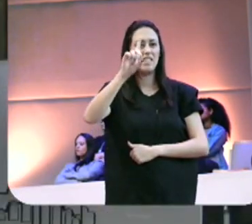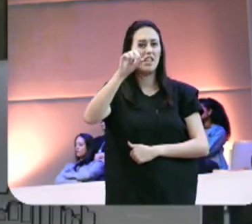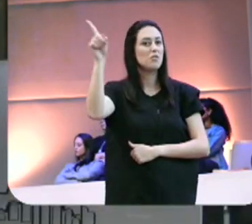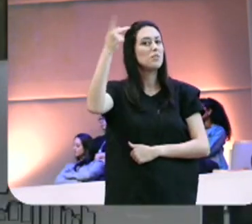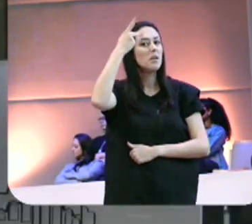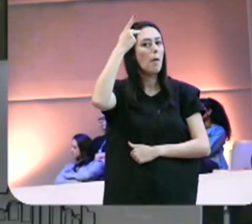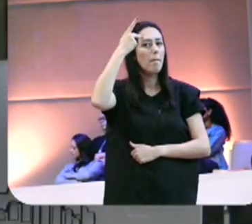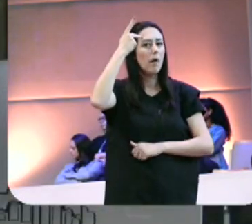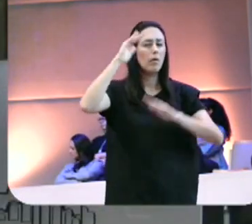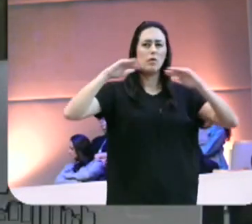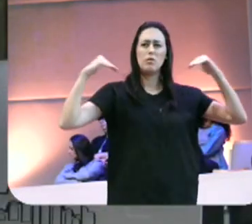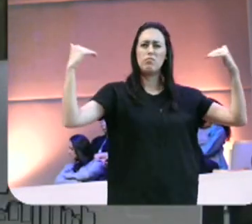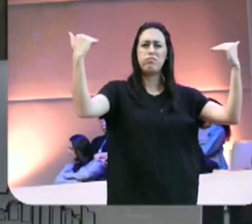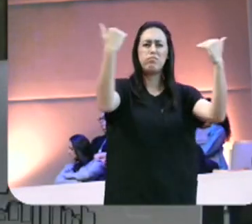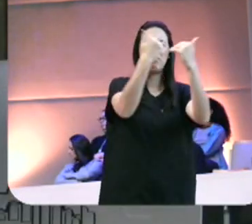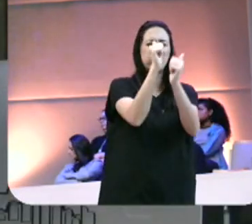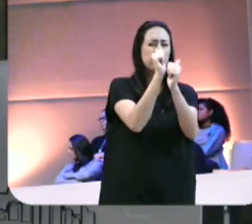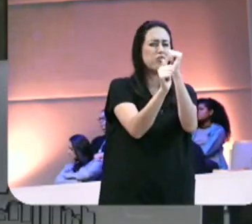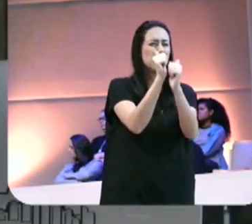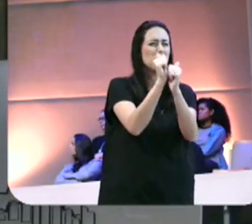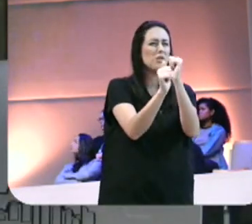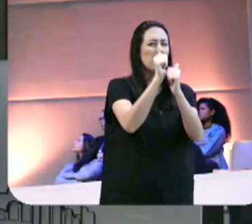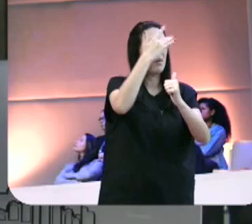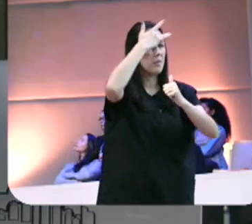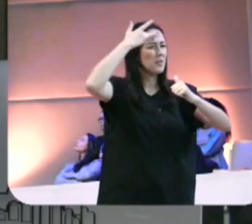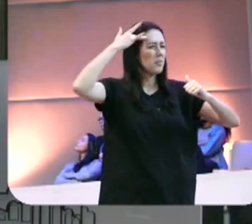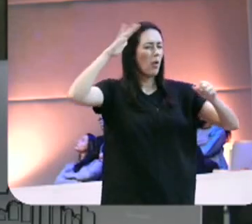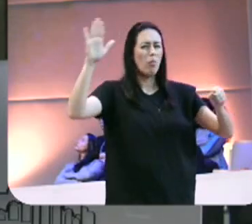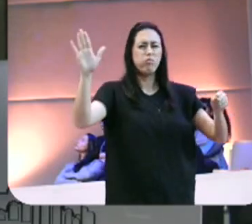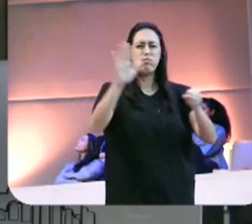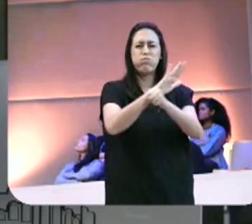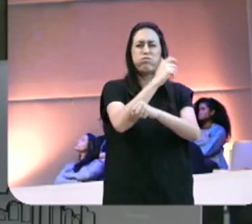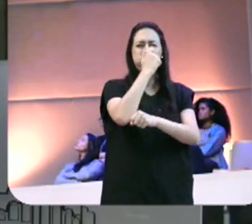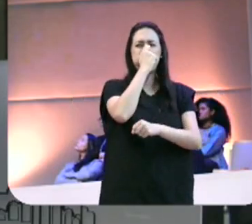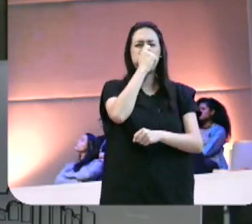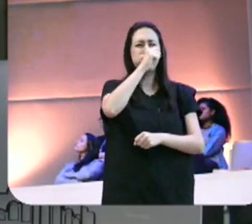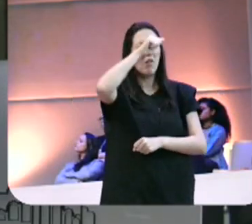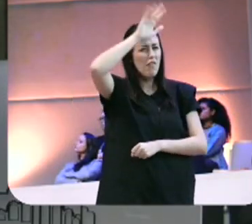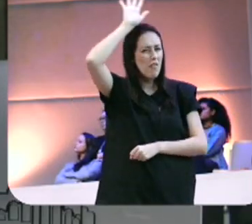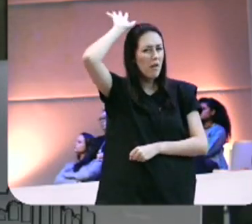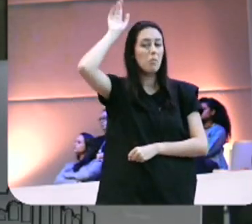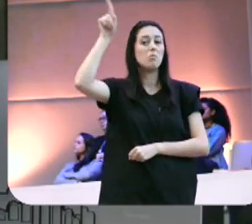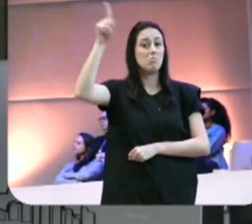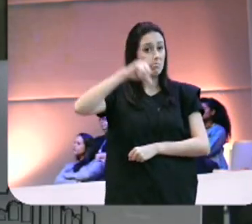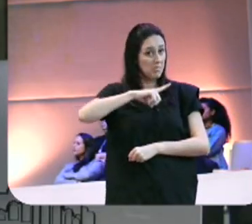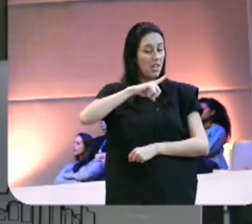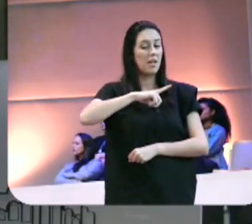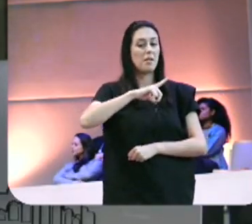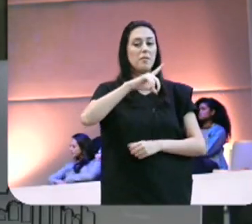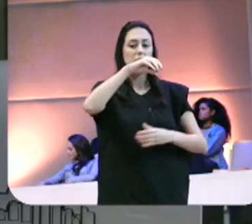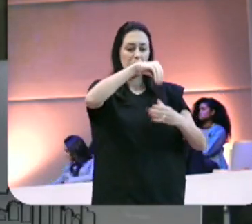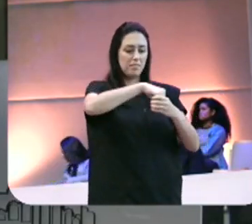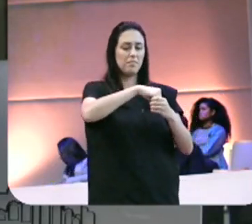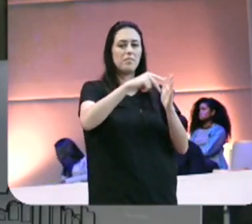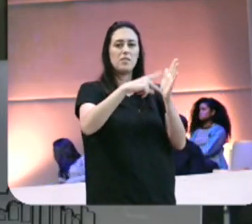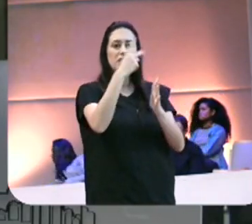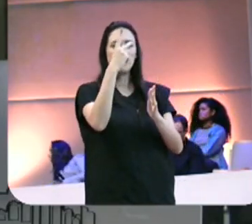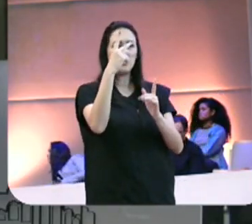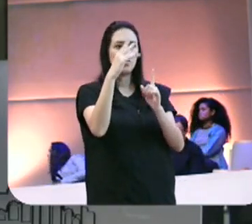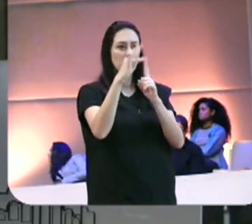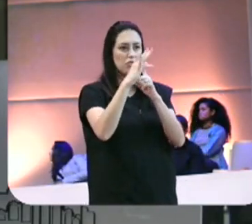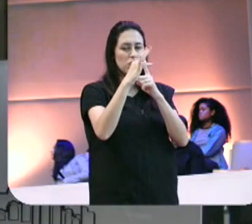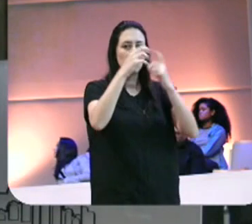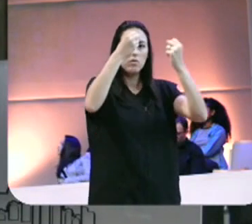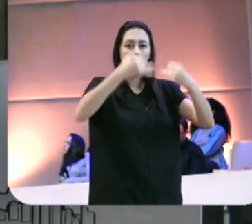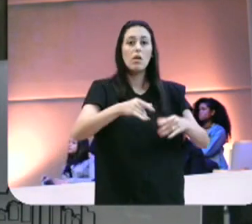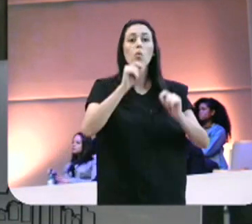nosso país. E o versículo 3 e o versículo 4 de 2 Timóteo capítulo 4 vão nos dizer por que isso é